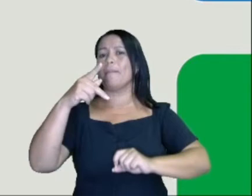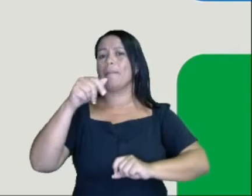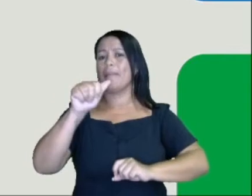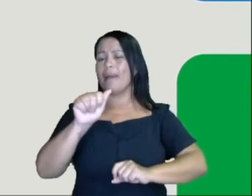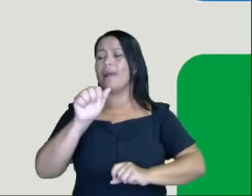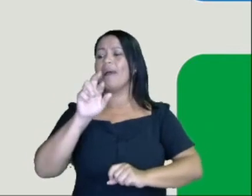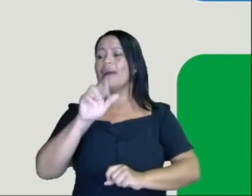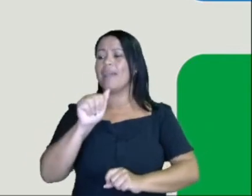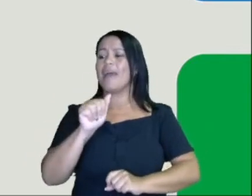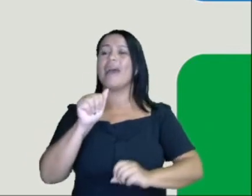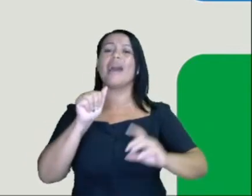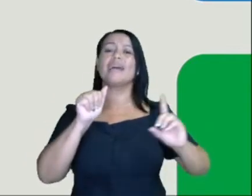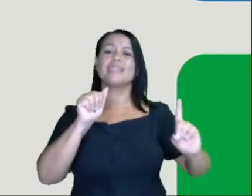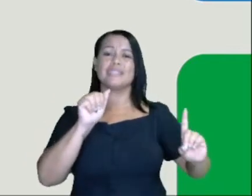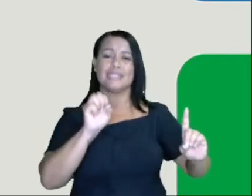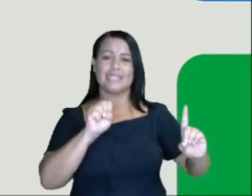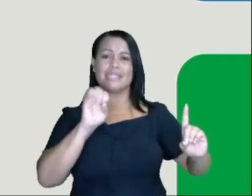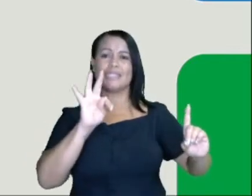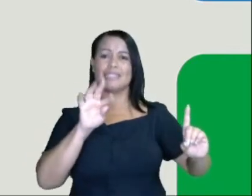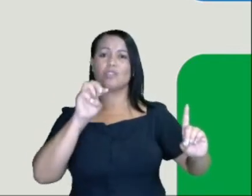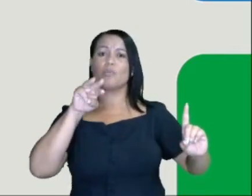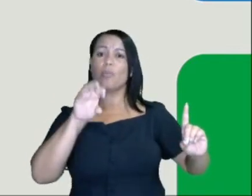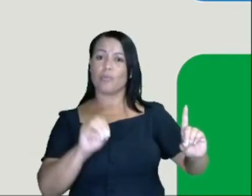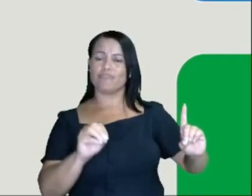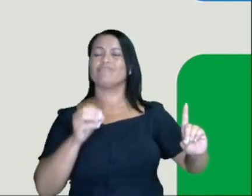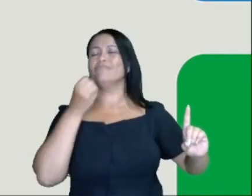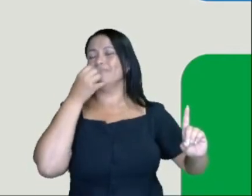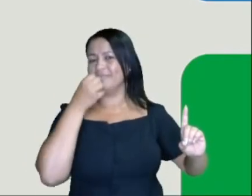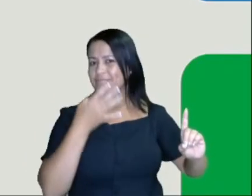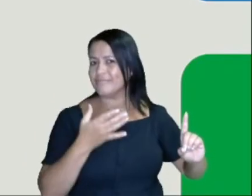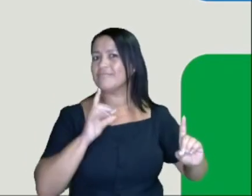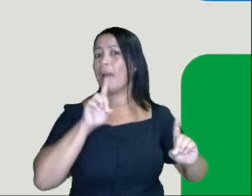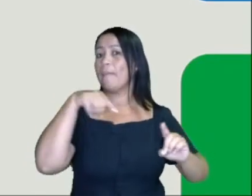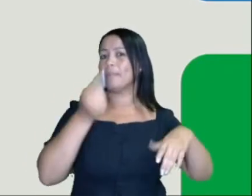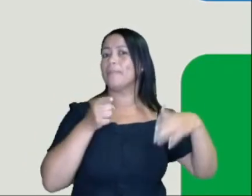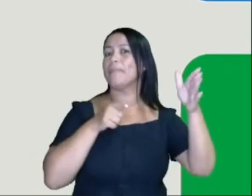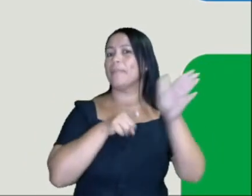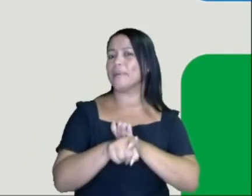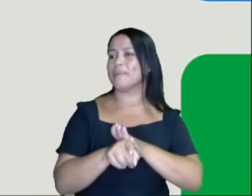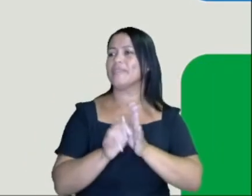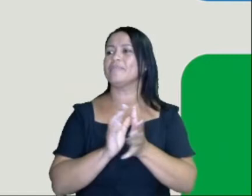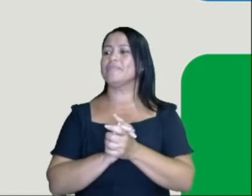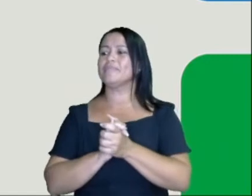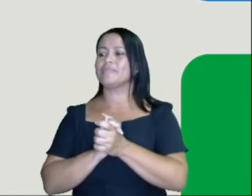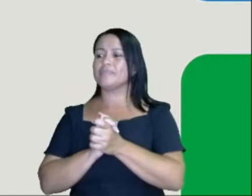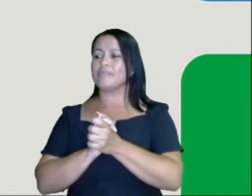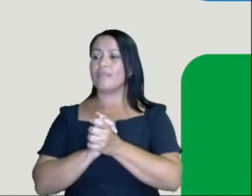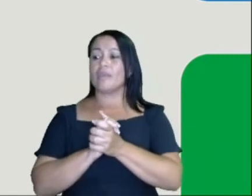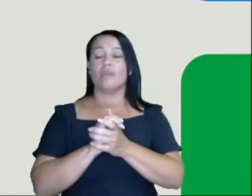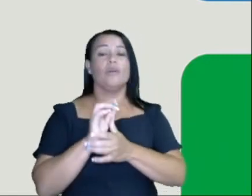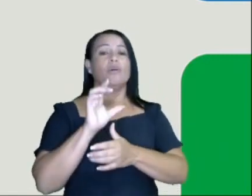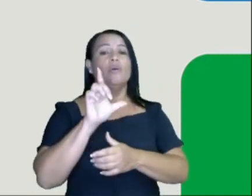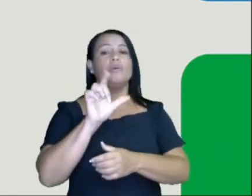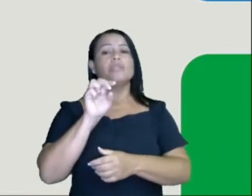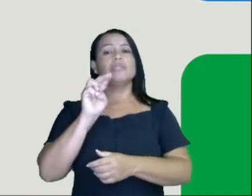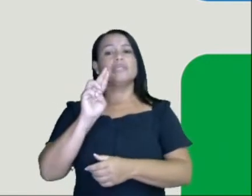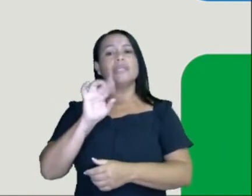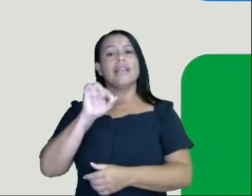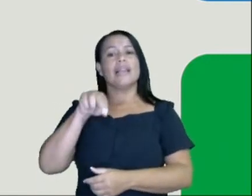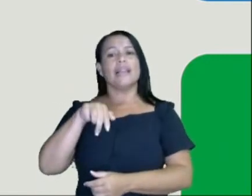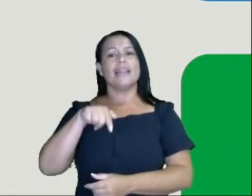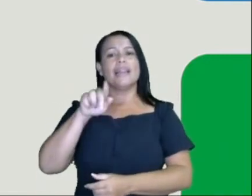parasitismo. Muito bem, galera. A próxima questão. Os líquens